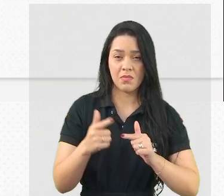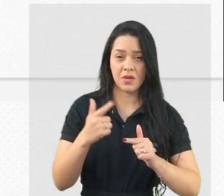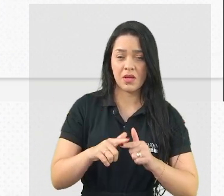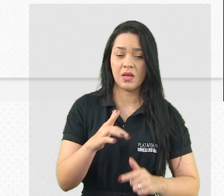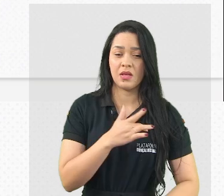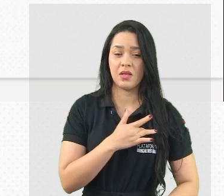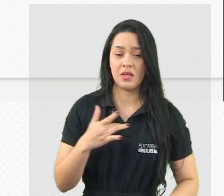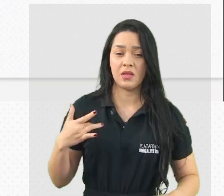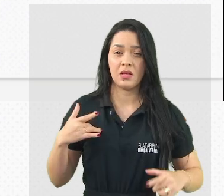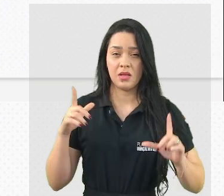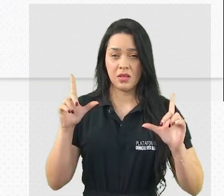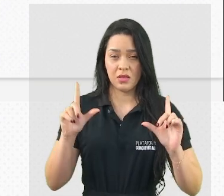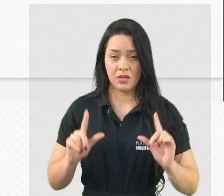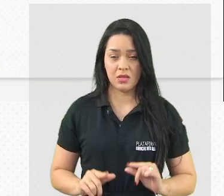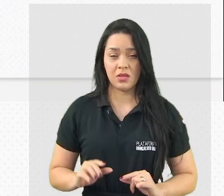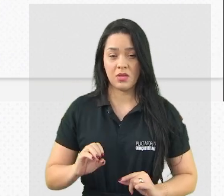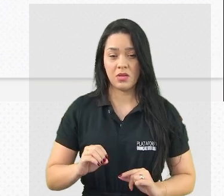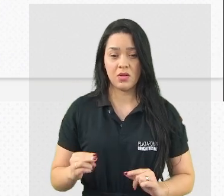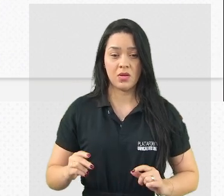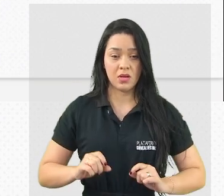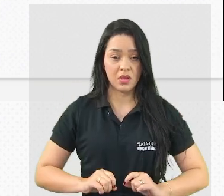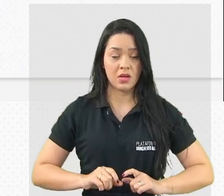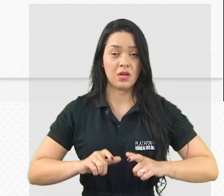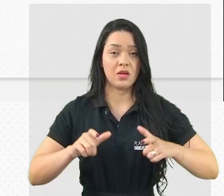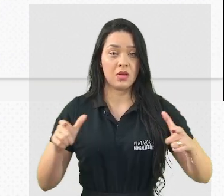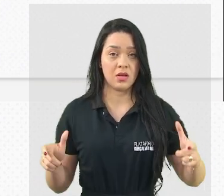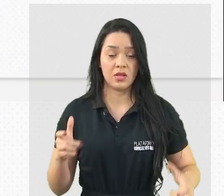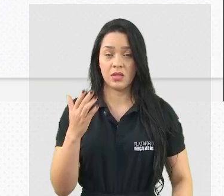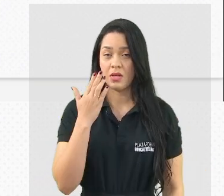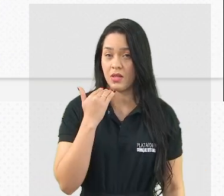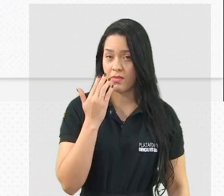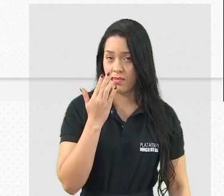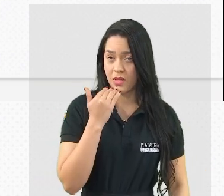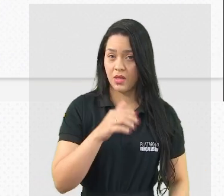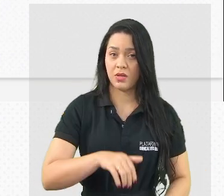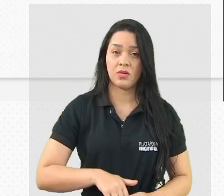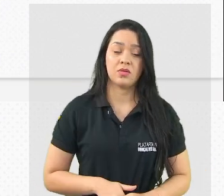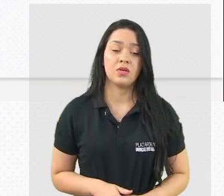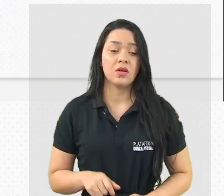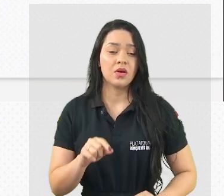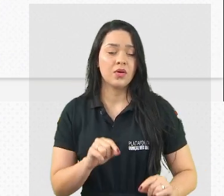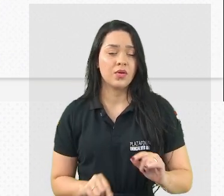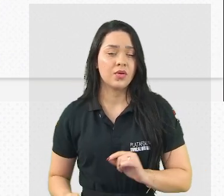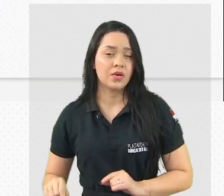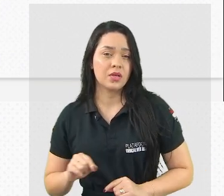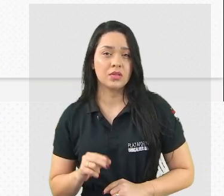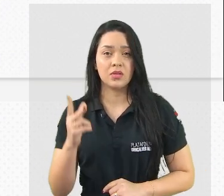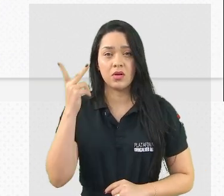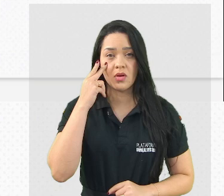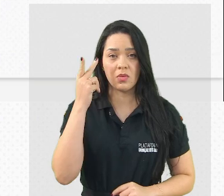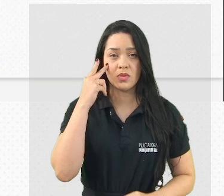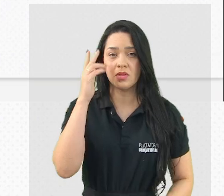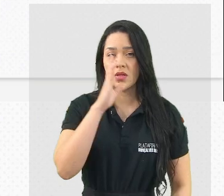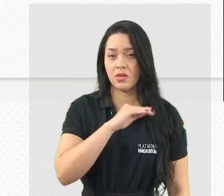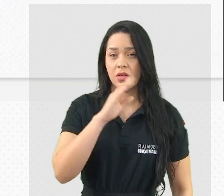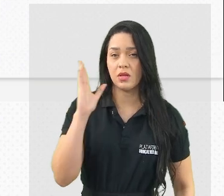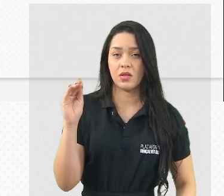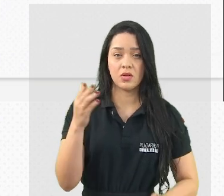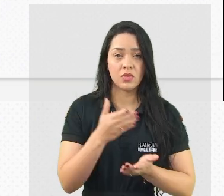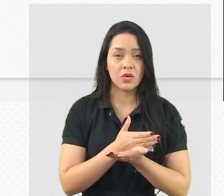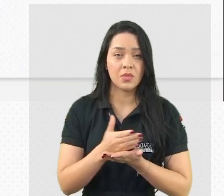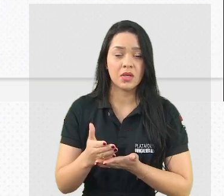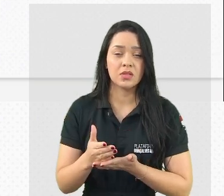redução extrema ou consumo em excesso de alimentos. Os distúrbios alimentares são comuns na adolescência e no começo da